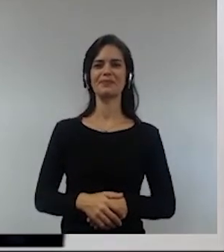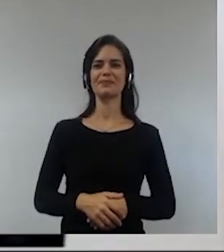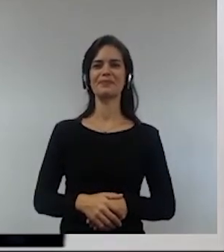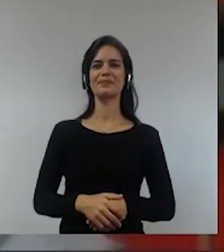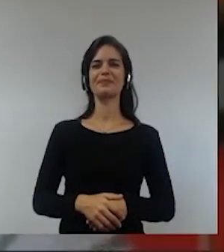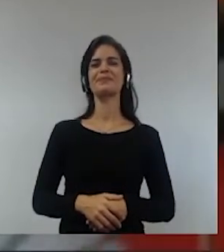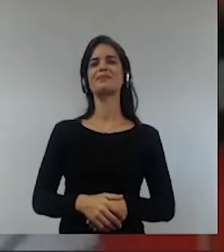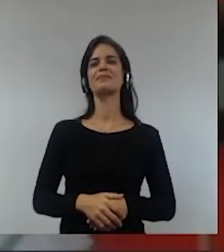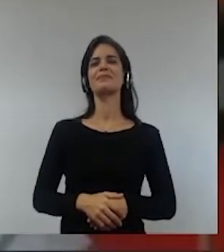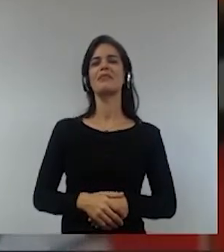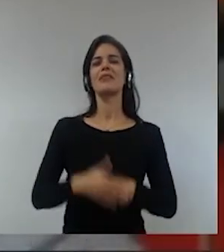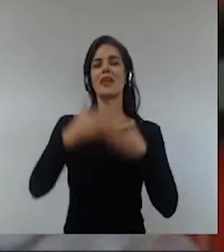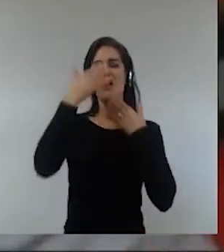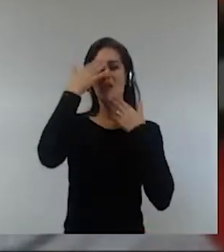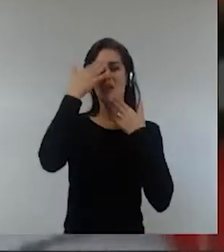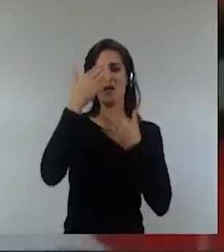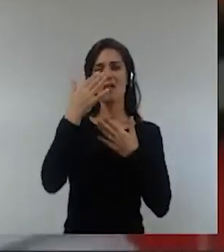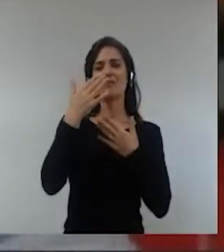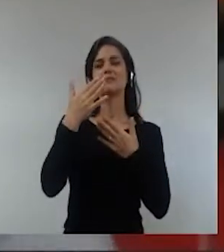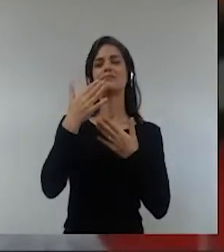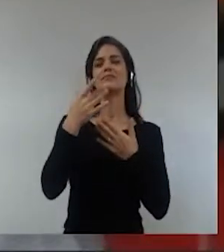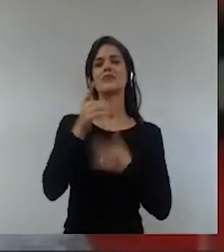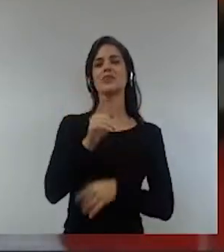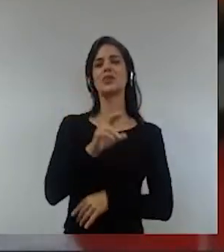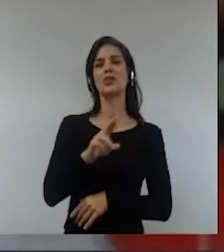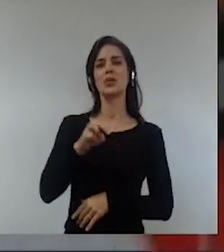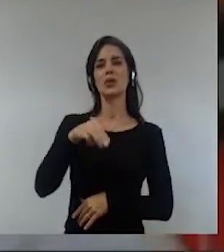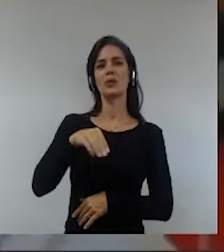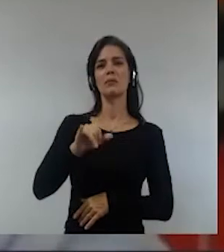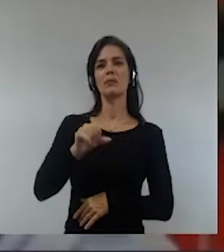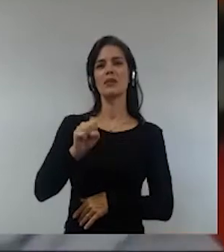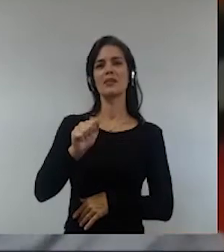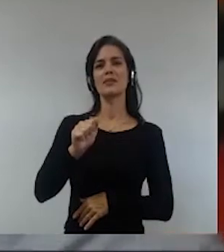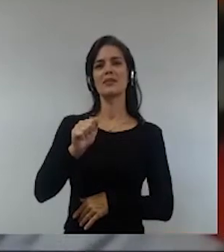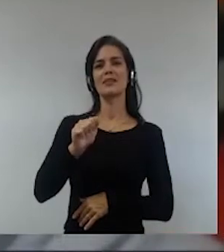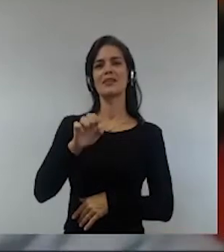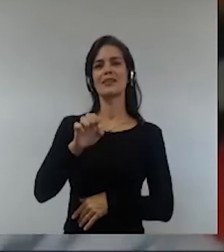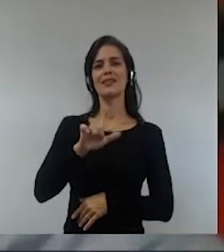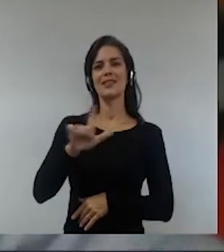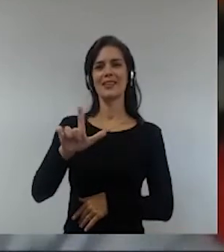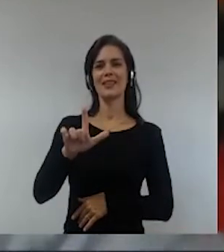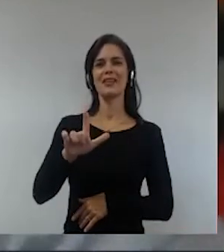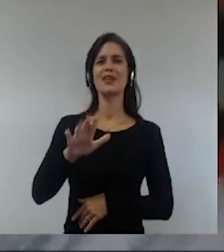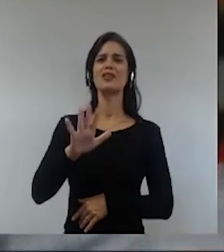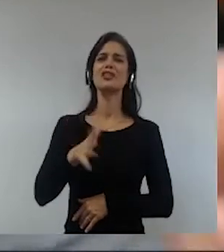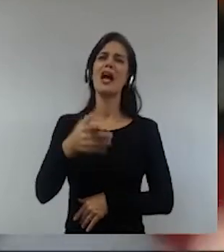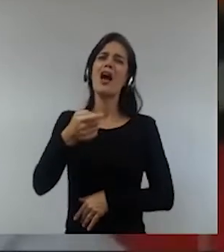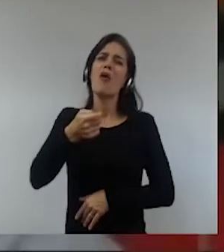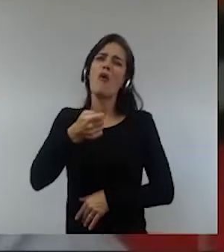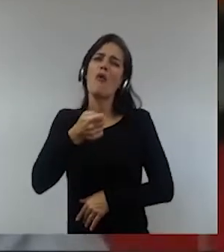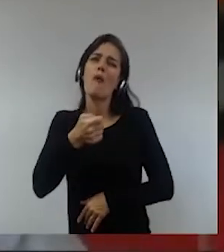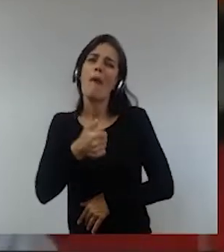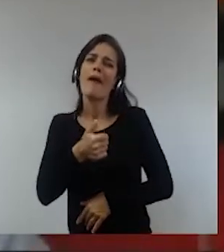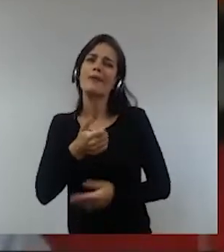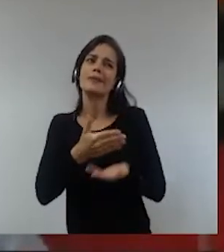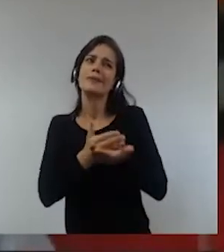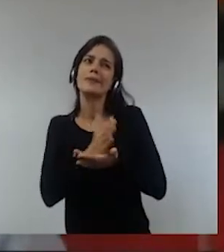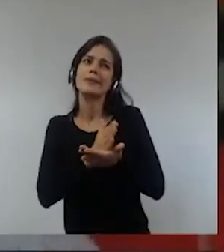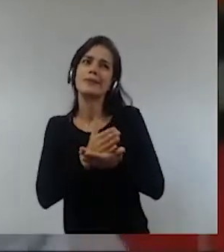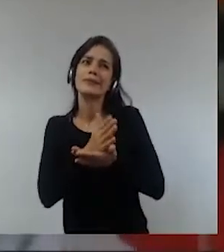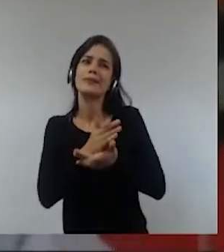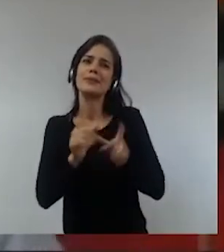Muito obrigado, doutor Misael. Eu já estava quase fazendo aquela parte chata, né, de avisar que o senhor tinha